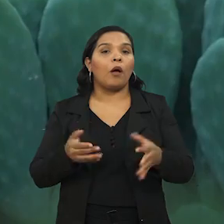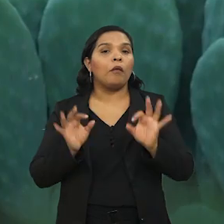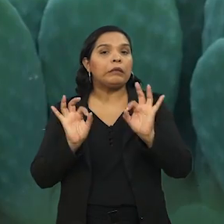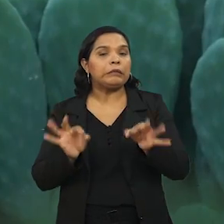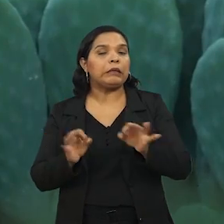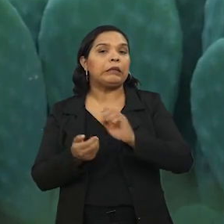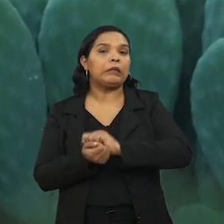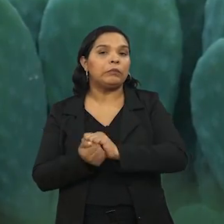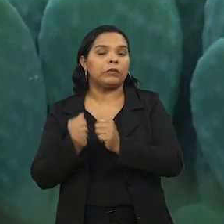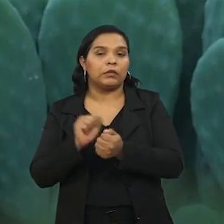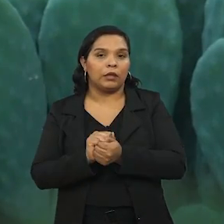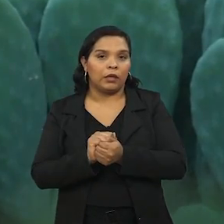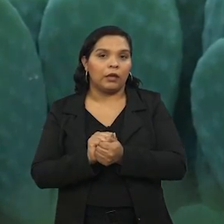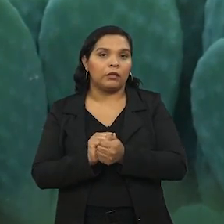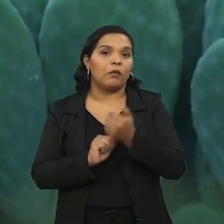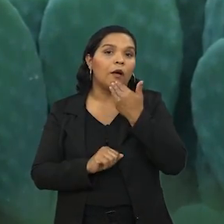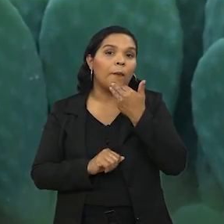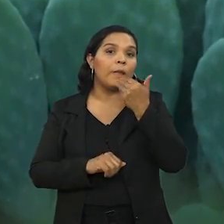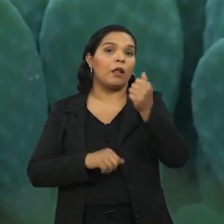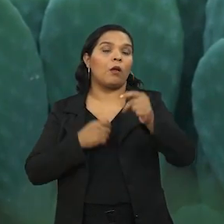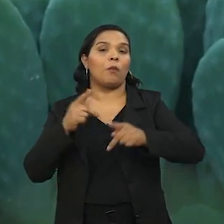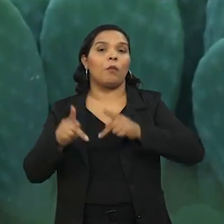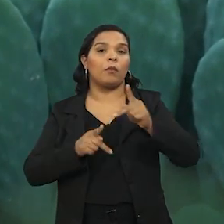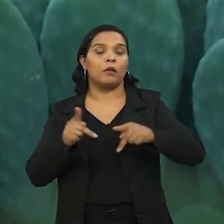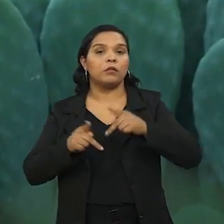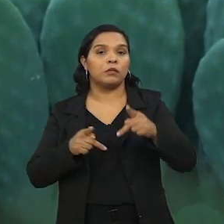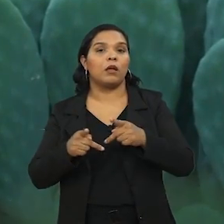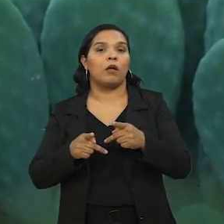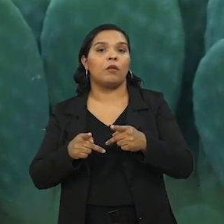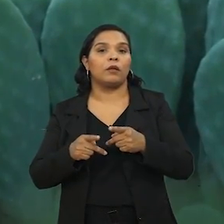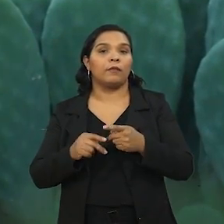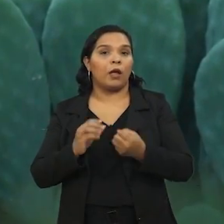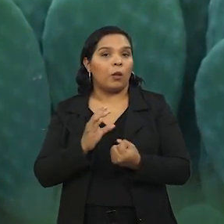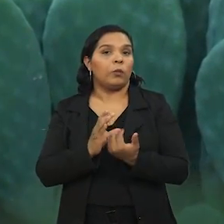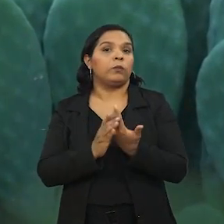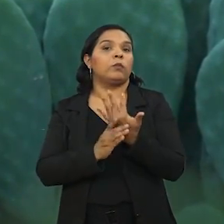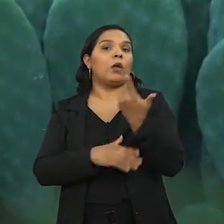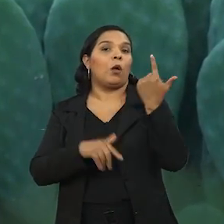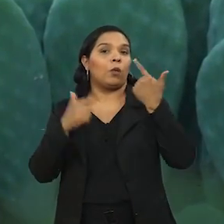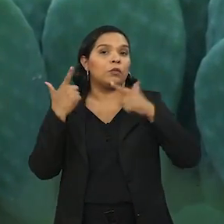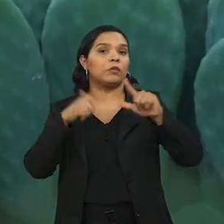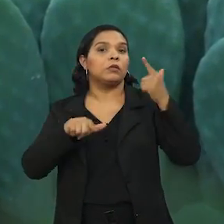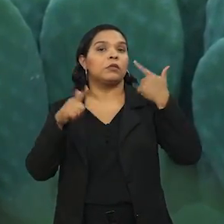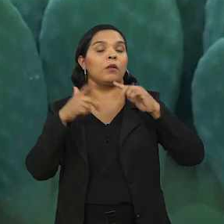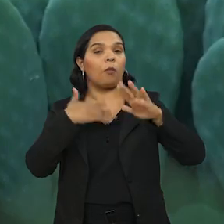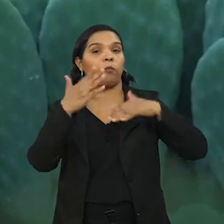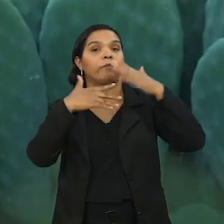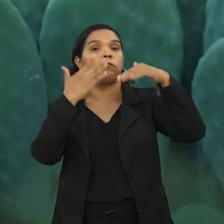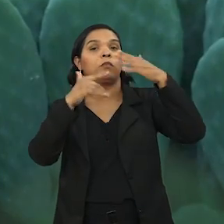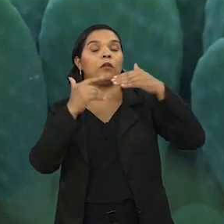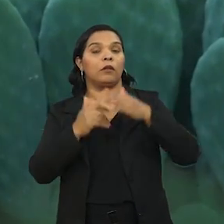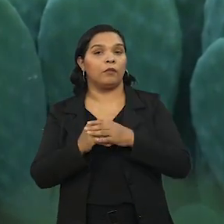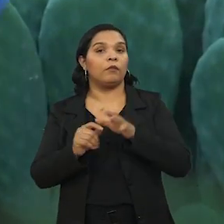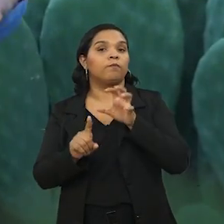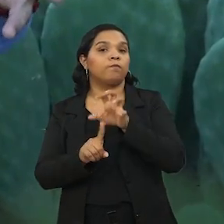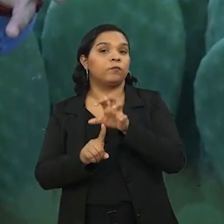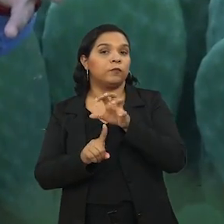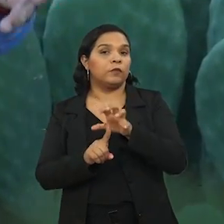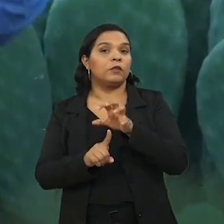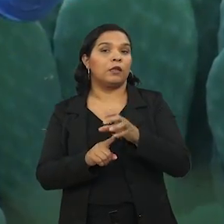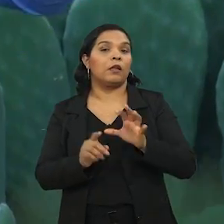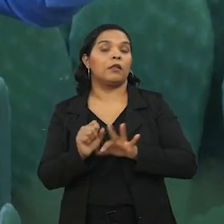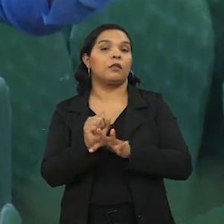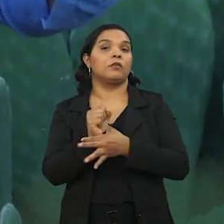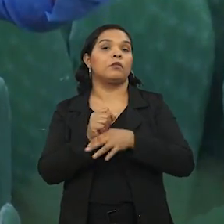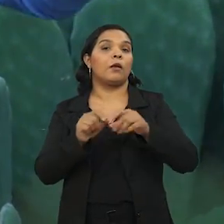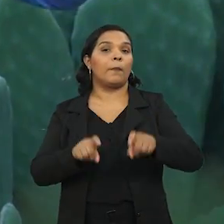mais adaptada desse ponto de vista, qual a melhor população, qual a fertilização que deve ser empregada para que ela produza mais, isso vai impactar